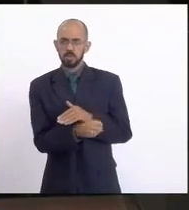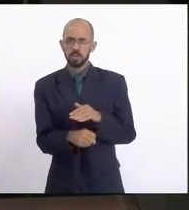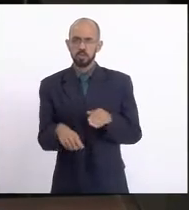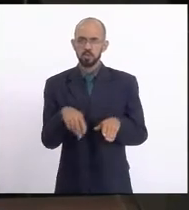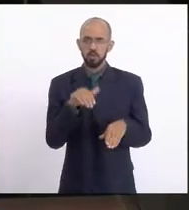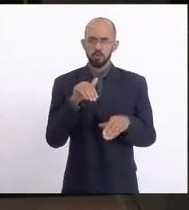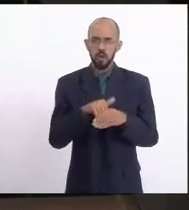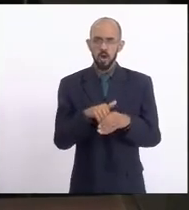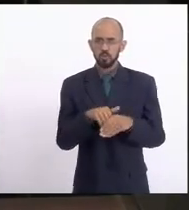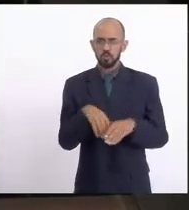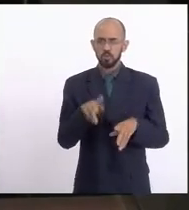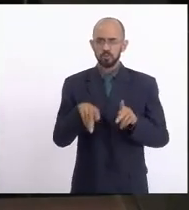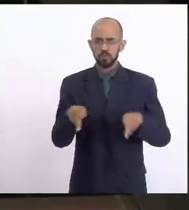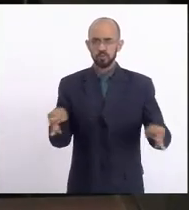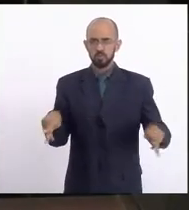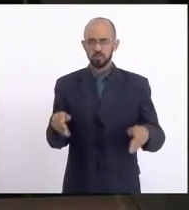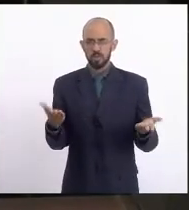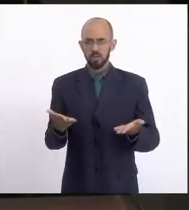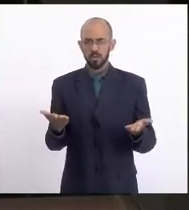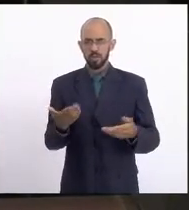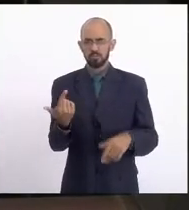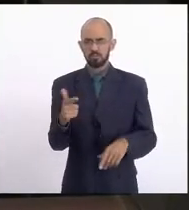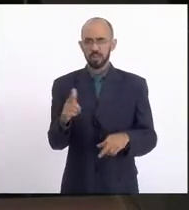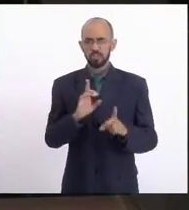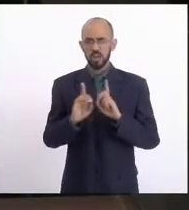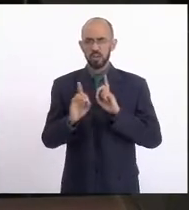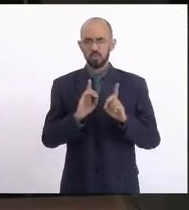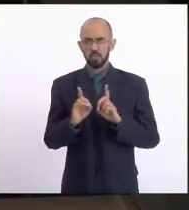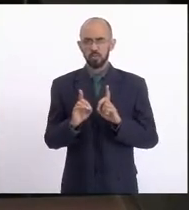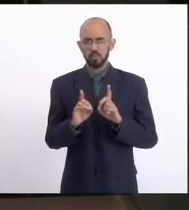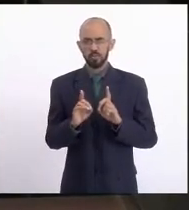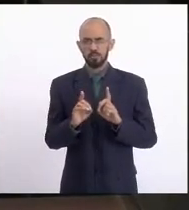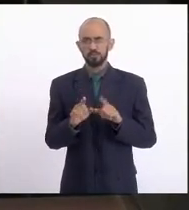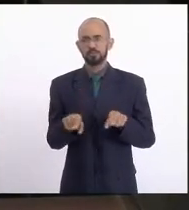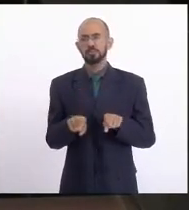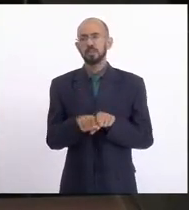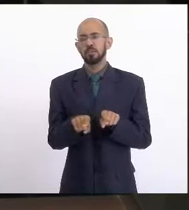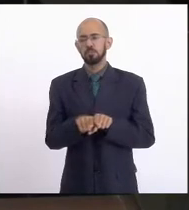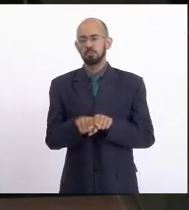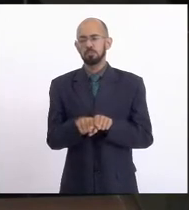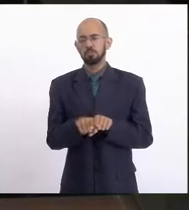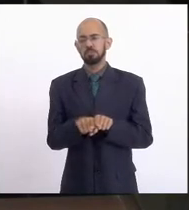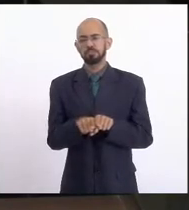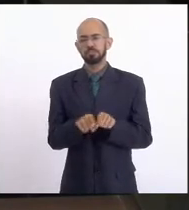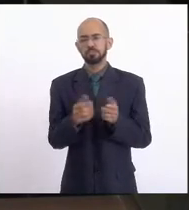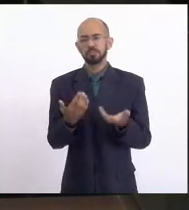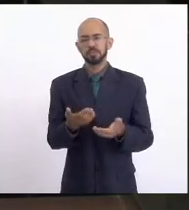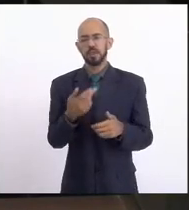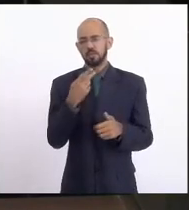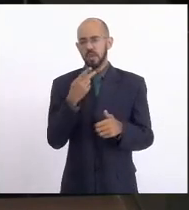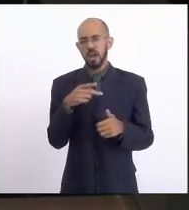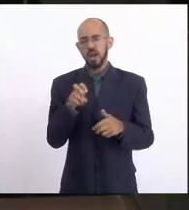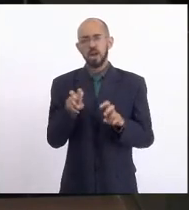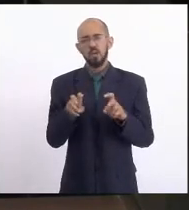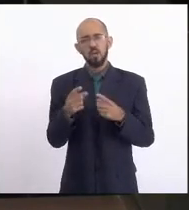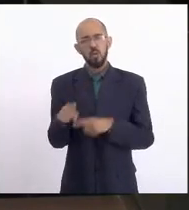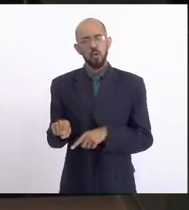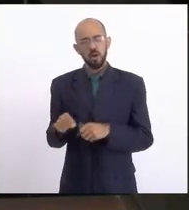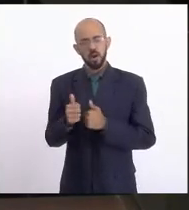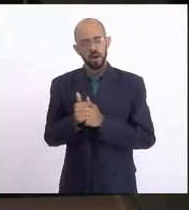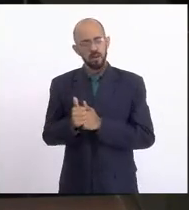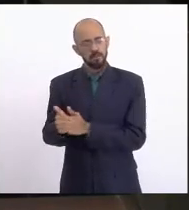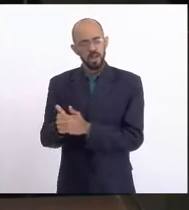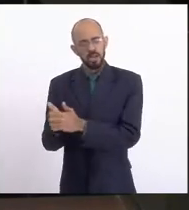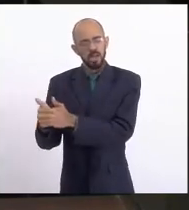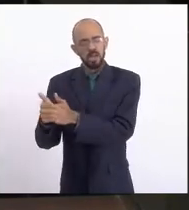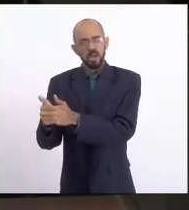ninguém? Não dialoga com mais ninguém? E ao mesmo tempo eu quero aqui me insurgir contra essa perseguição, essa atitude